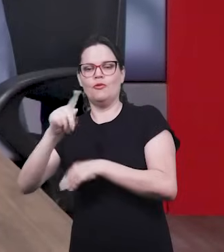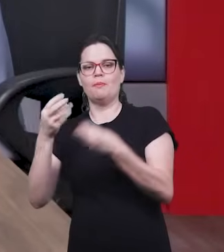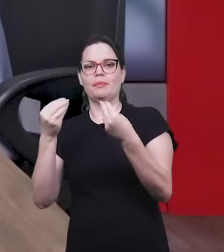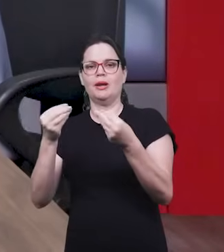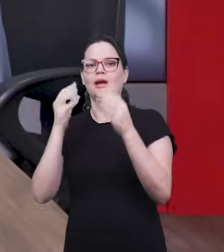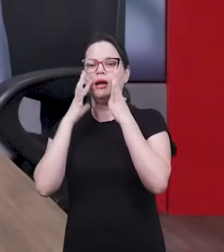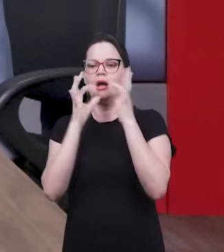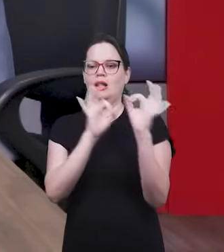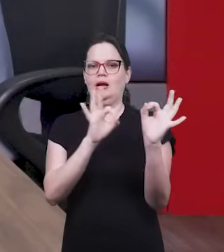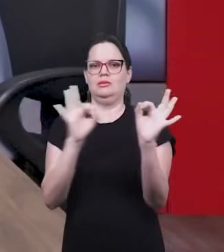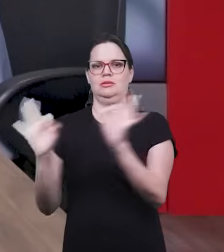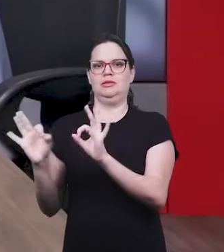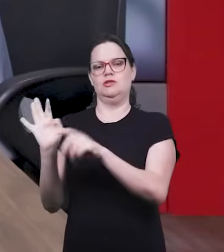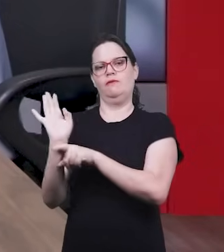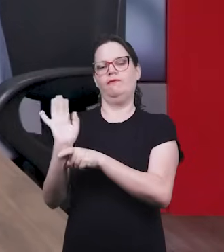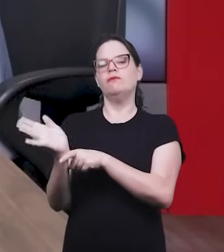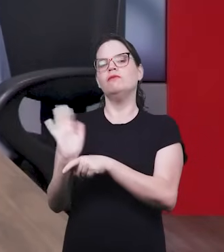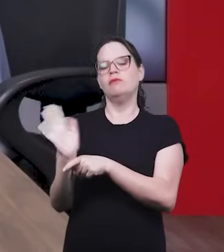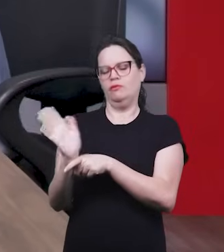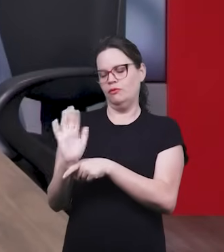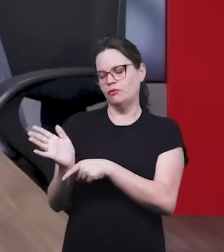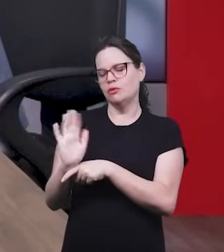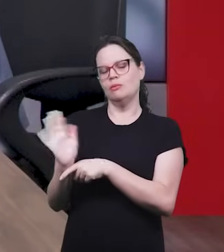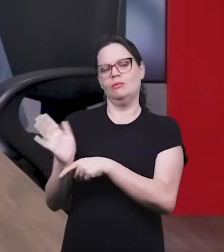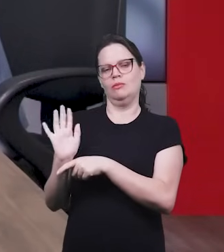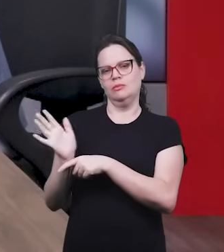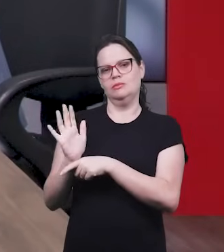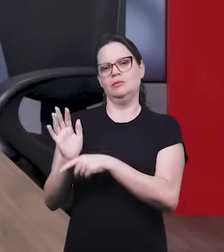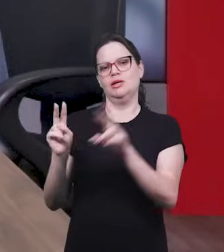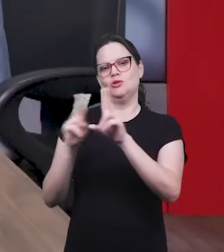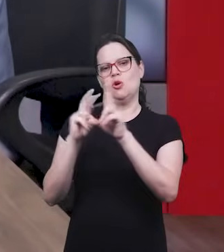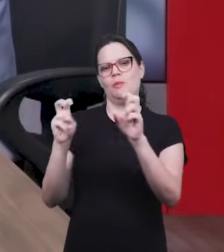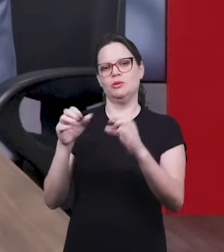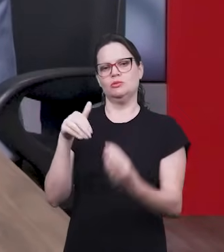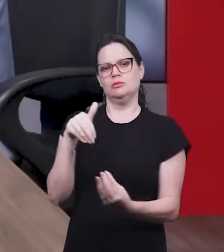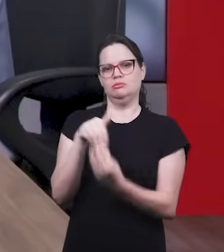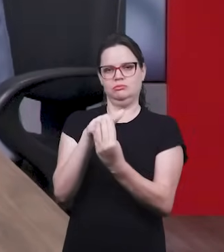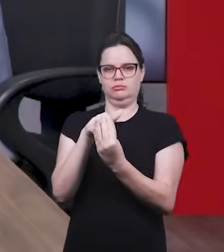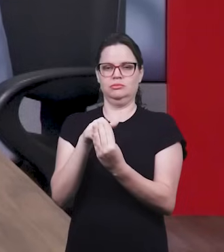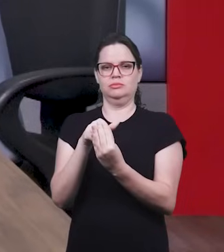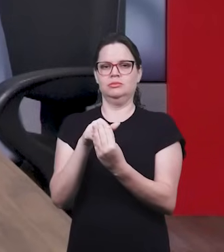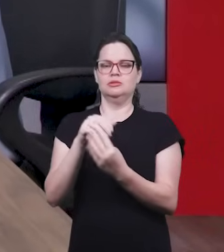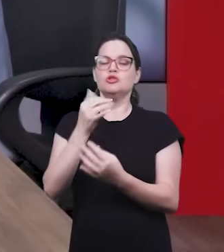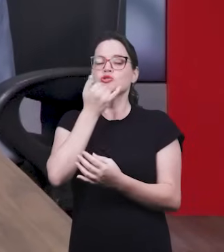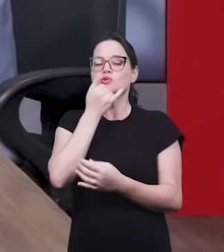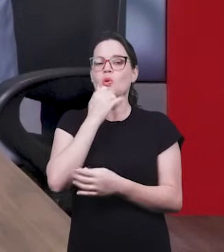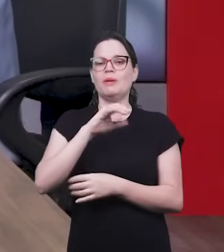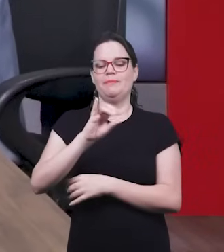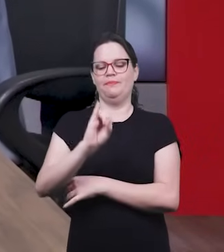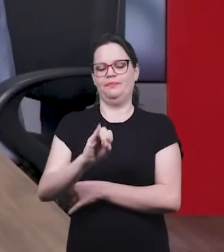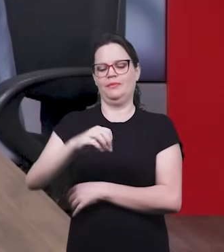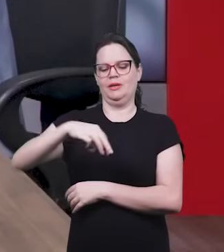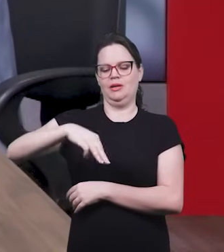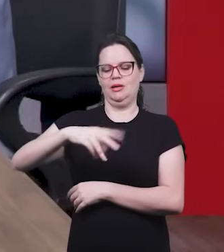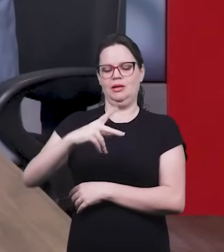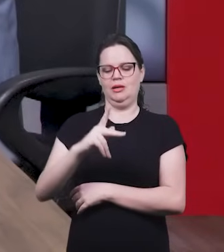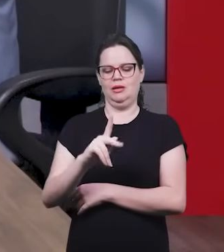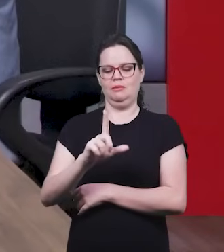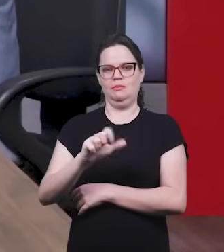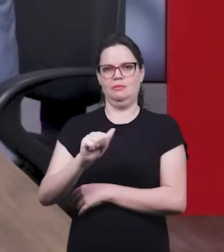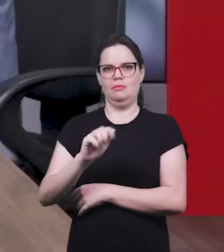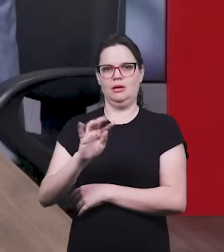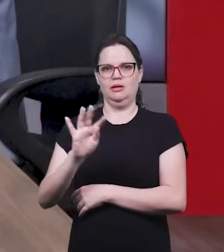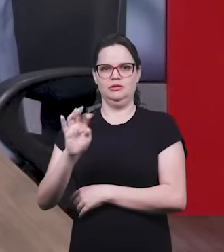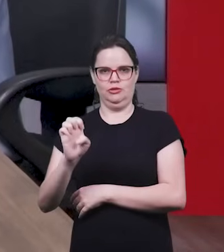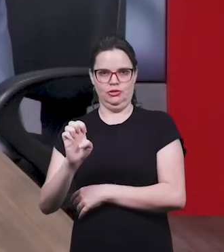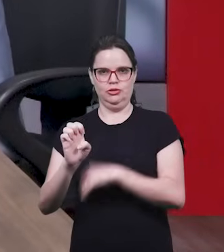de São Paulo, foi lá abrir, passar um filme sobre implantes. Naquela época, o implante era um